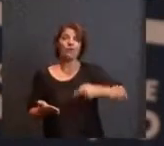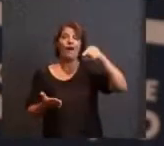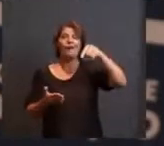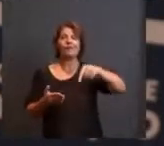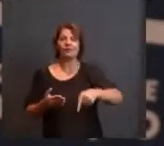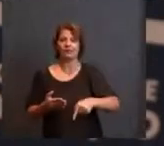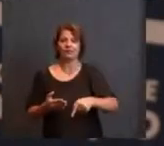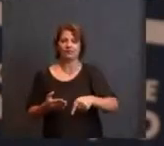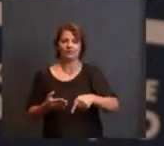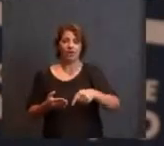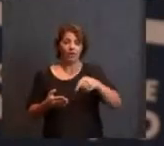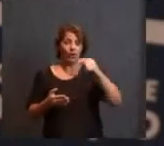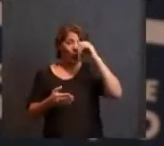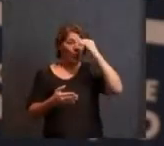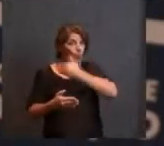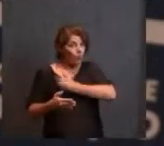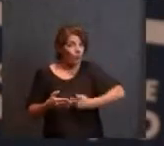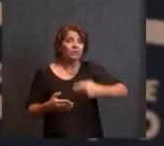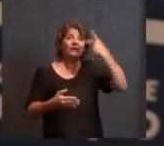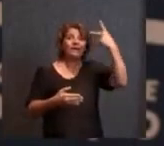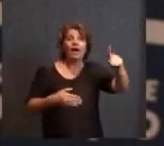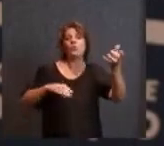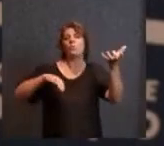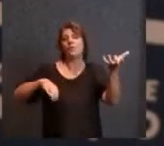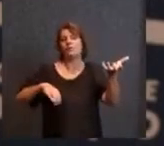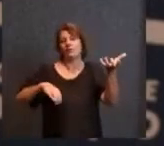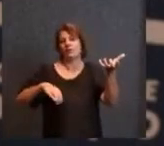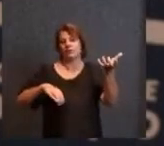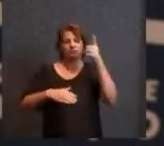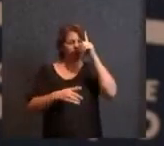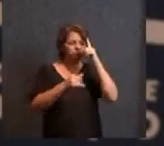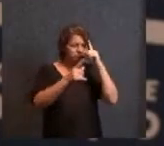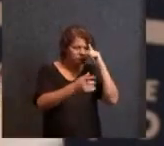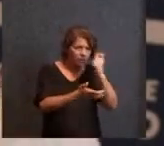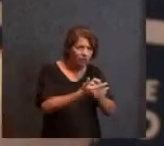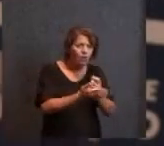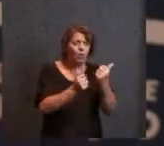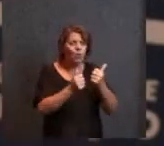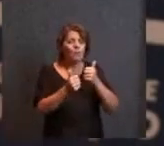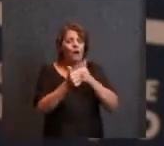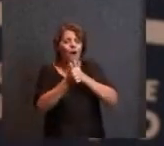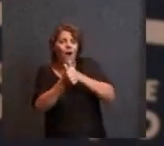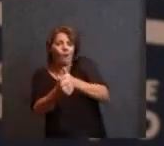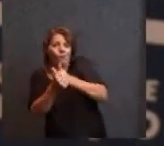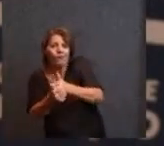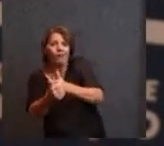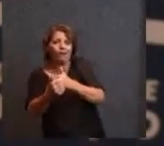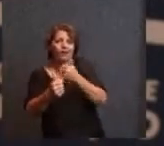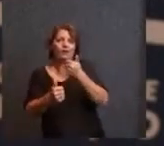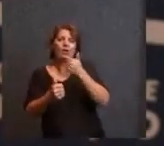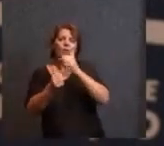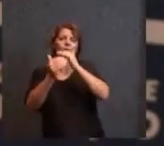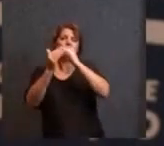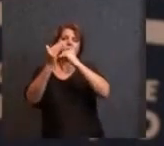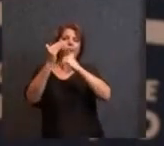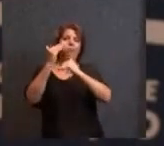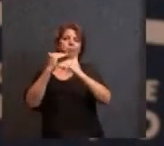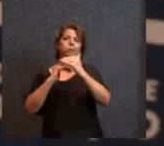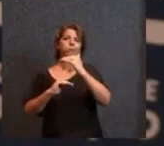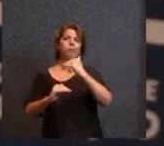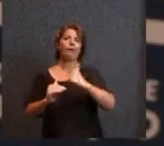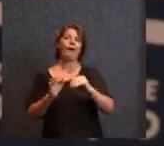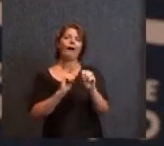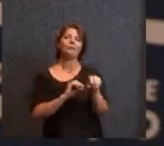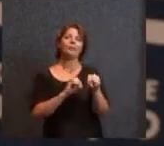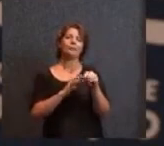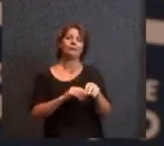governo municipal, não. Isso é decisão do Brasil inteiro, acompanhamento dessas mudanças que ocorreram. E o reflexo disso está acontecendo no